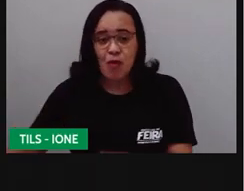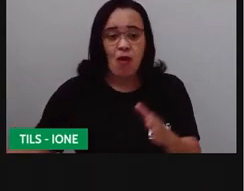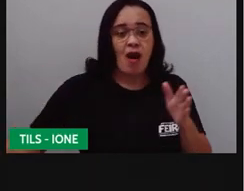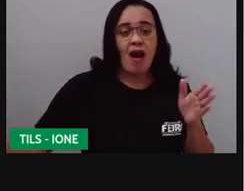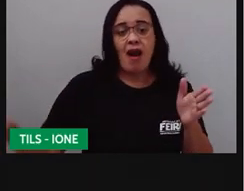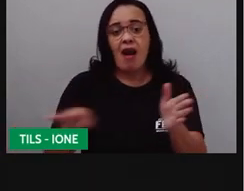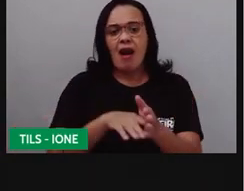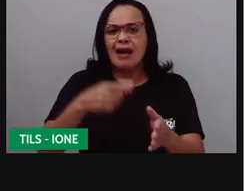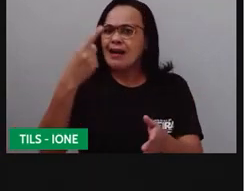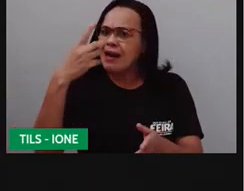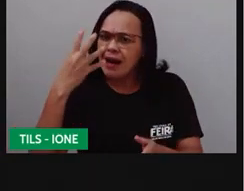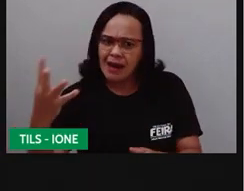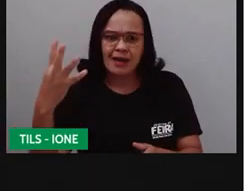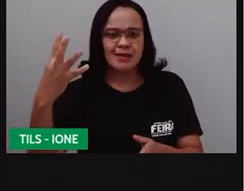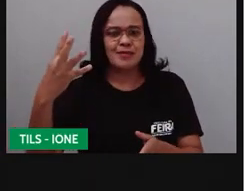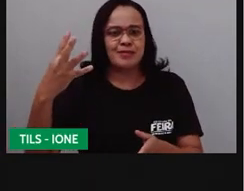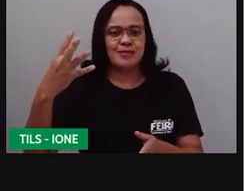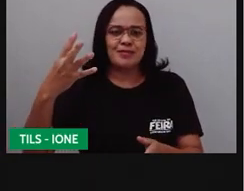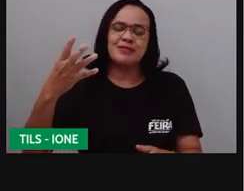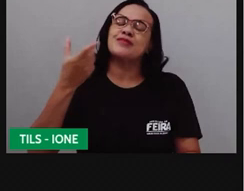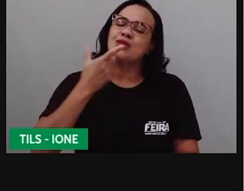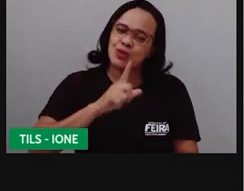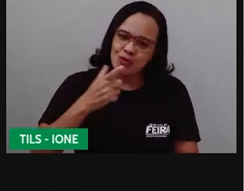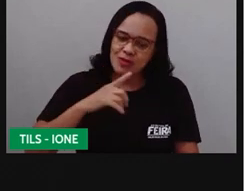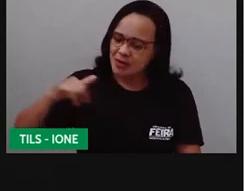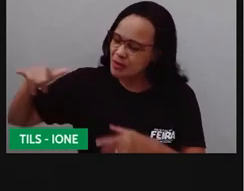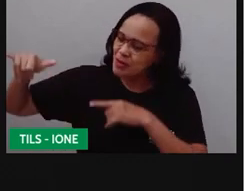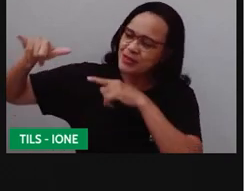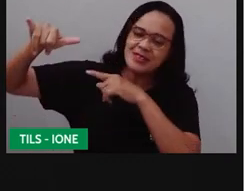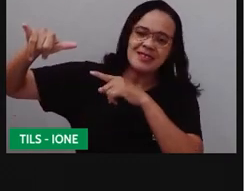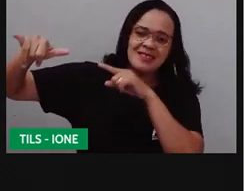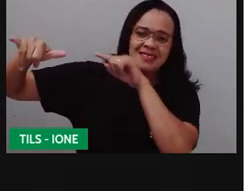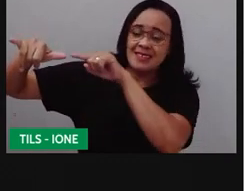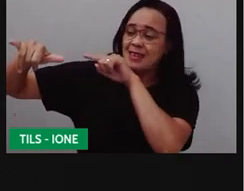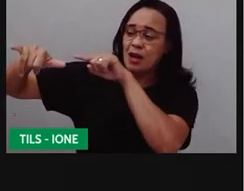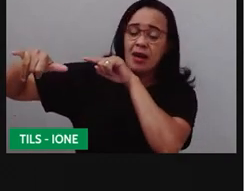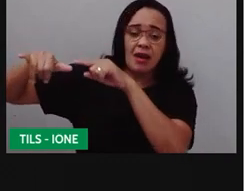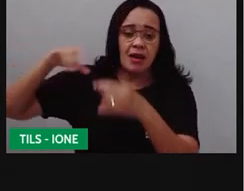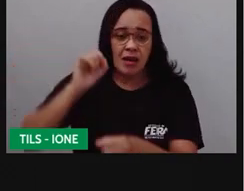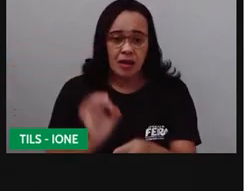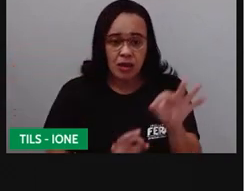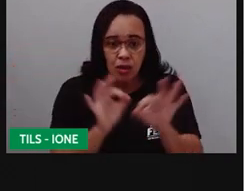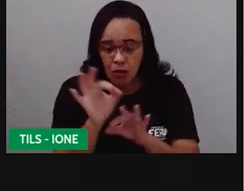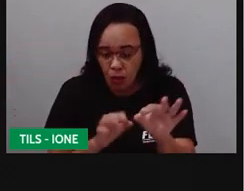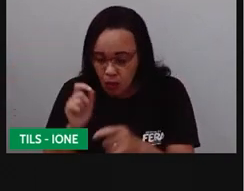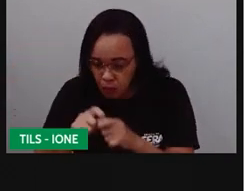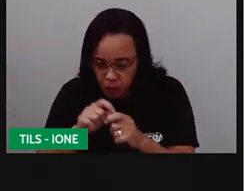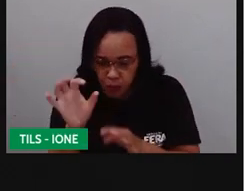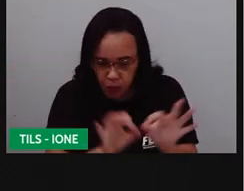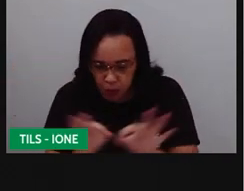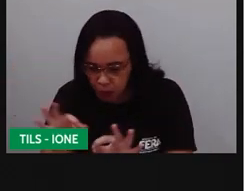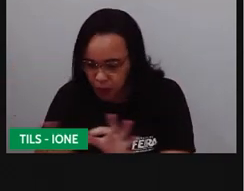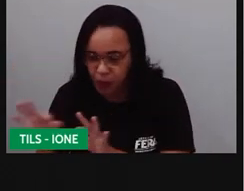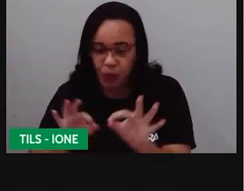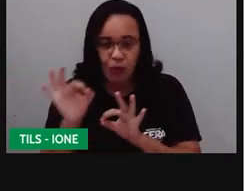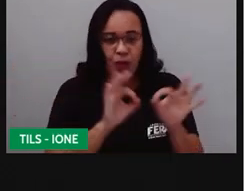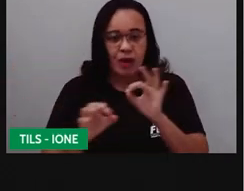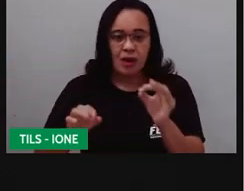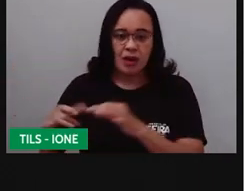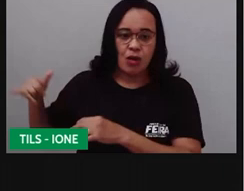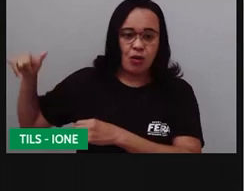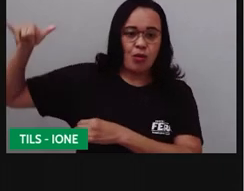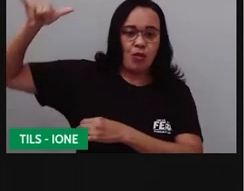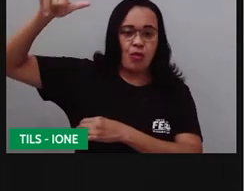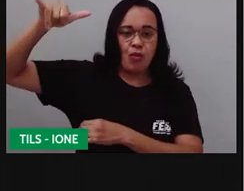de fato, esse voo, de fato, construir, né, um avião que voou 60 metros aí